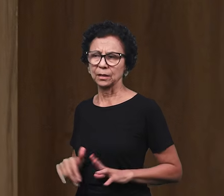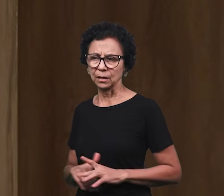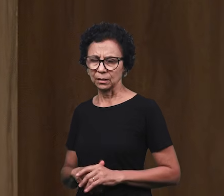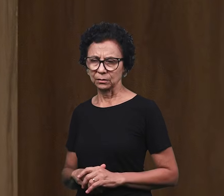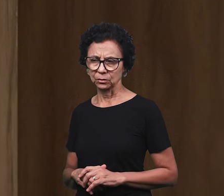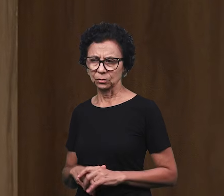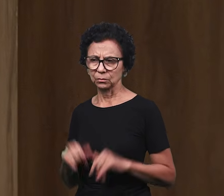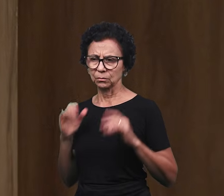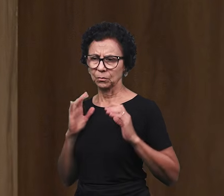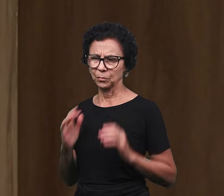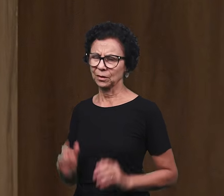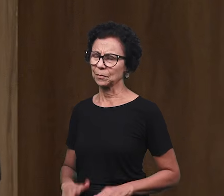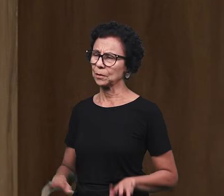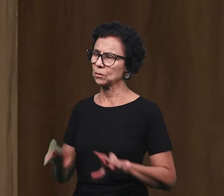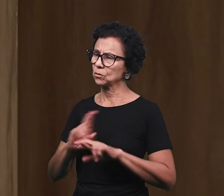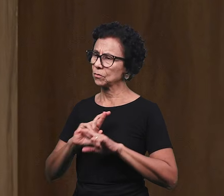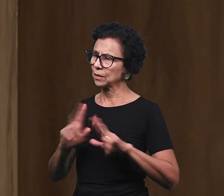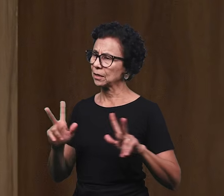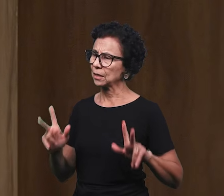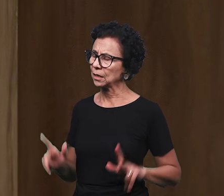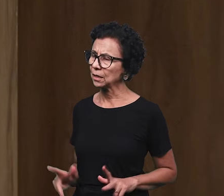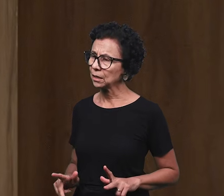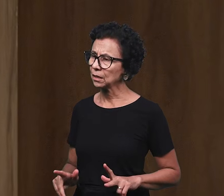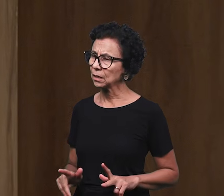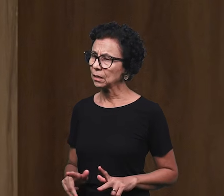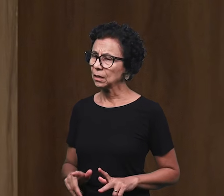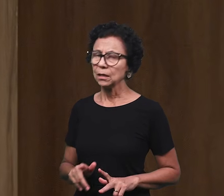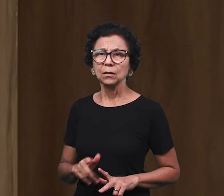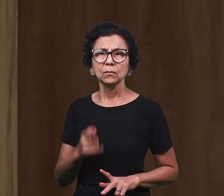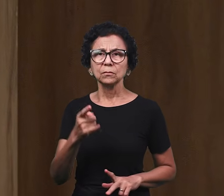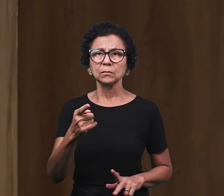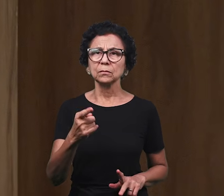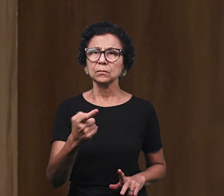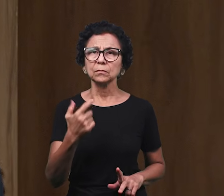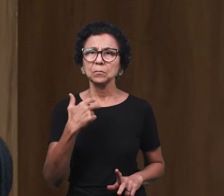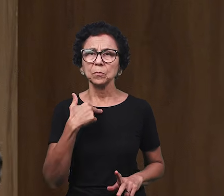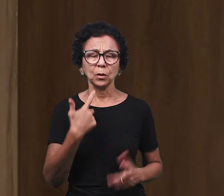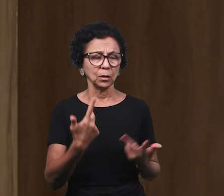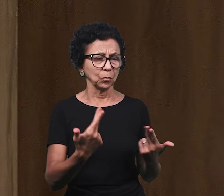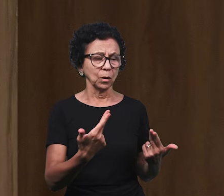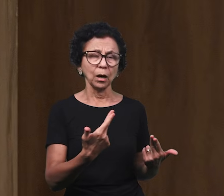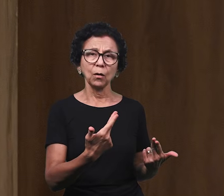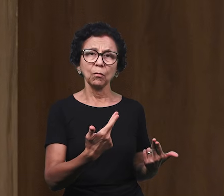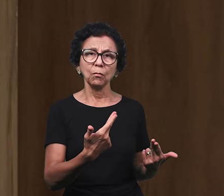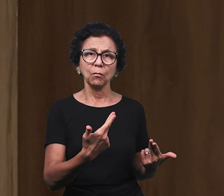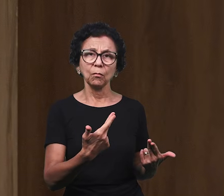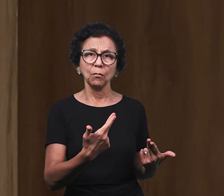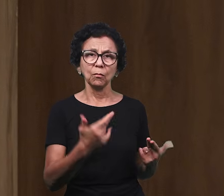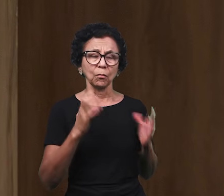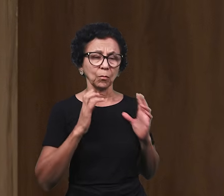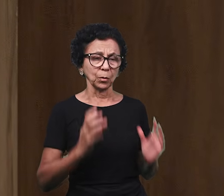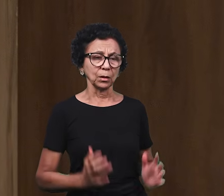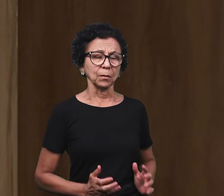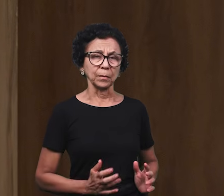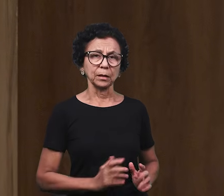igual ao mundo, se comportar igual ao jovem do mundo, porque nós temos o Espírito Santo.